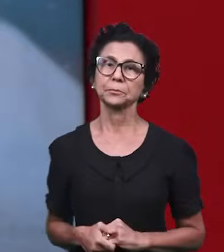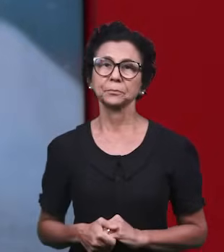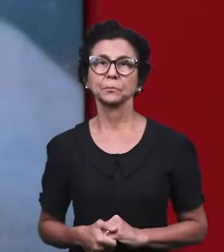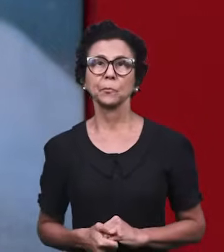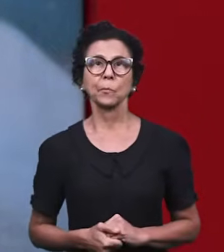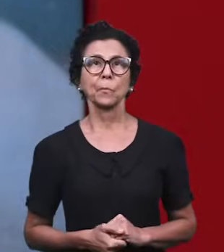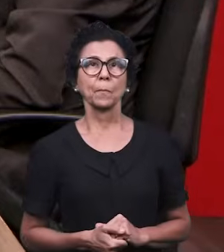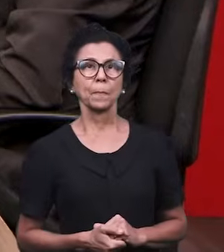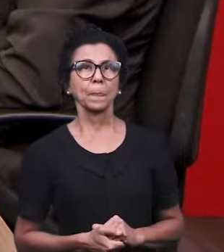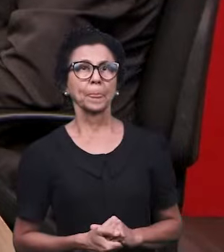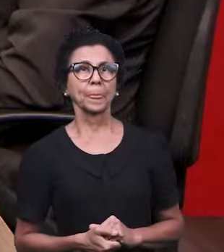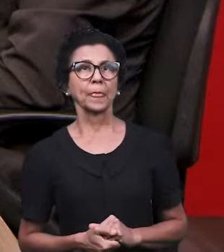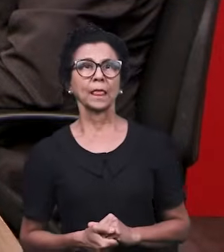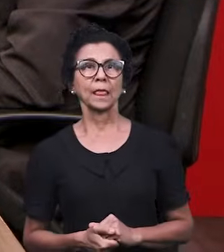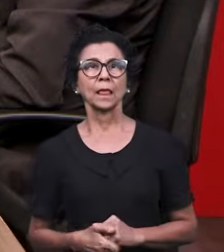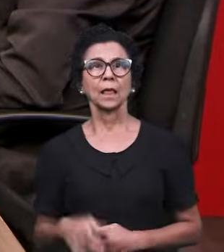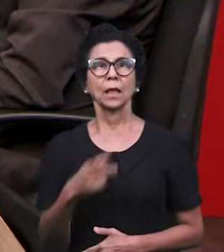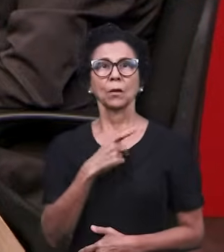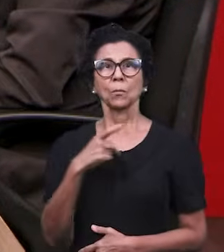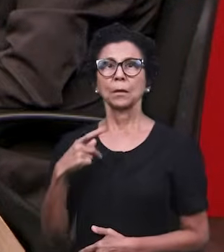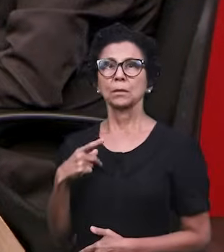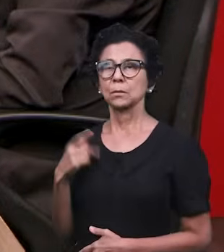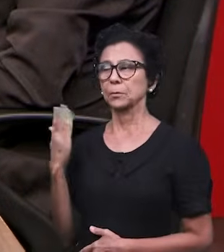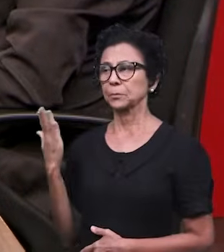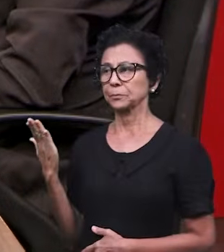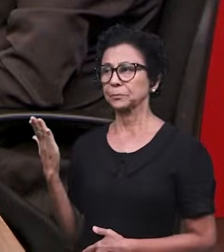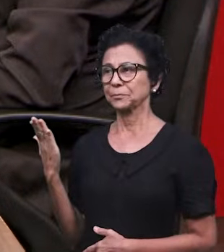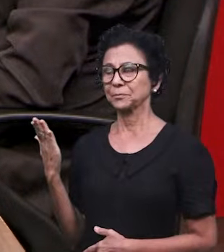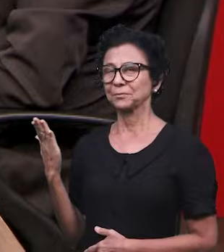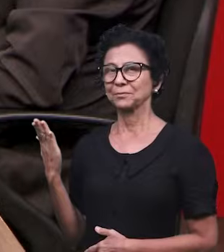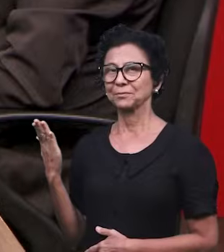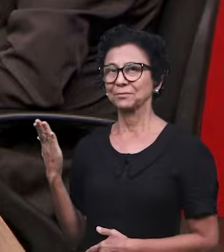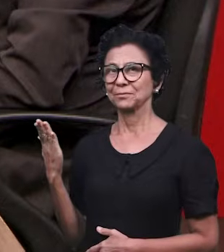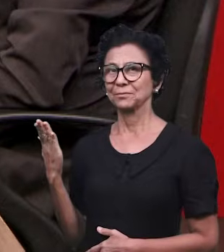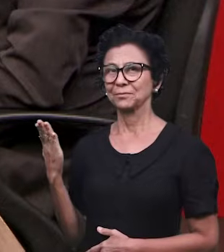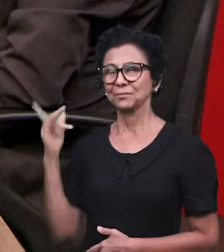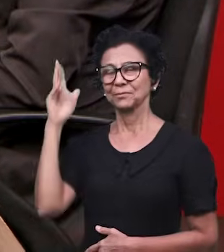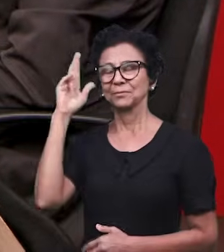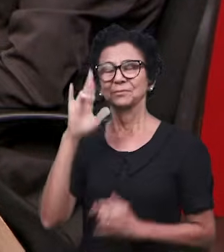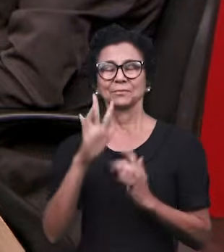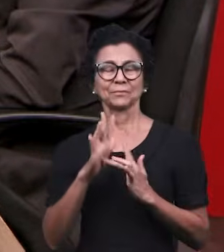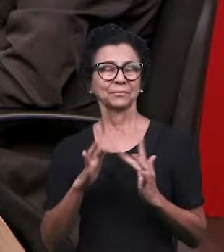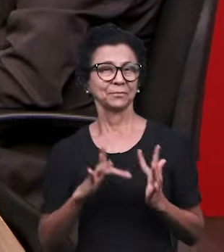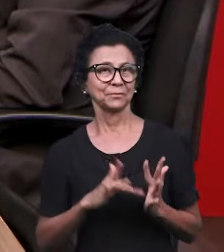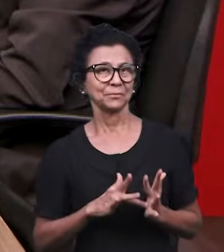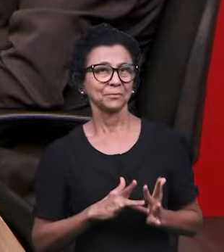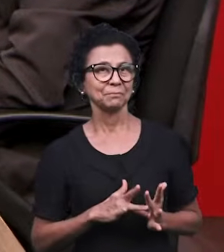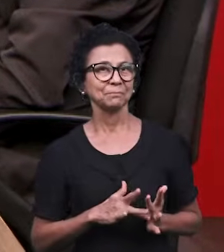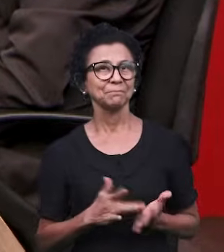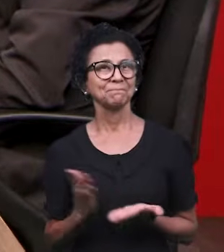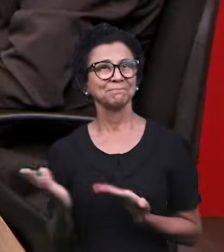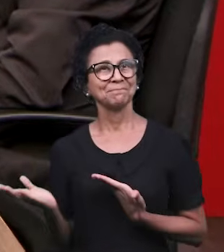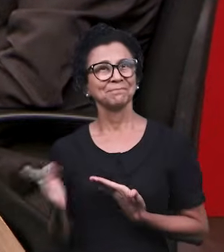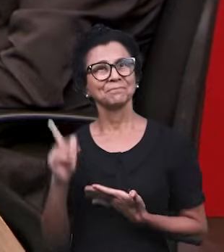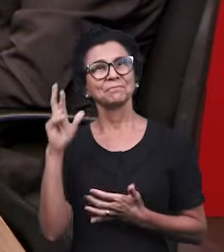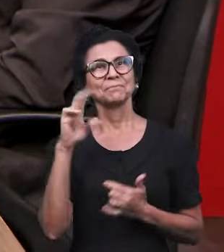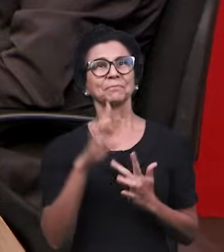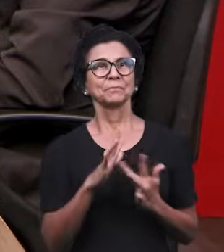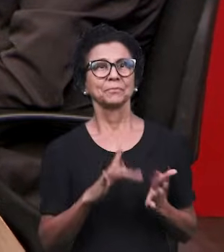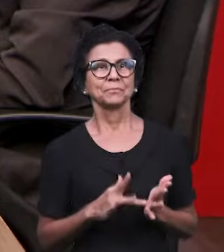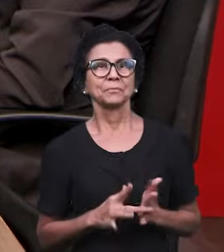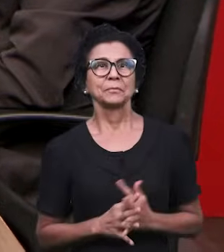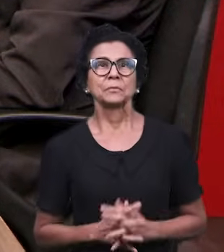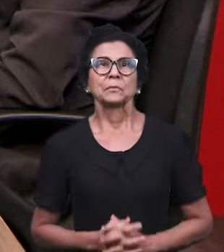Kleber Freitas. A paz do Senhor a todos. Pastor Fernando Almeida. A paz do Senhor. Pastor Edilson Rocha. Paz do